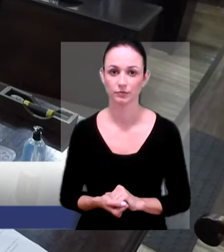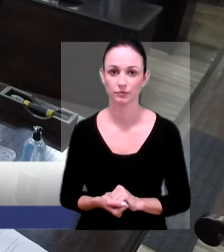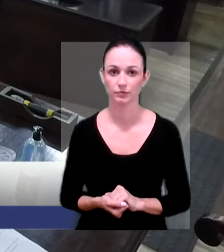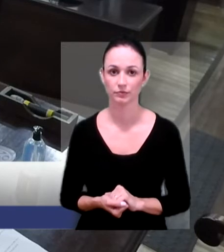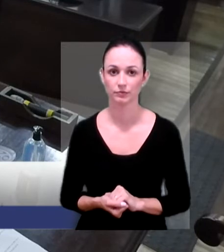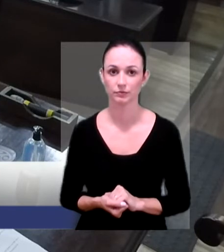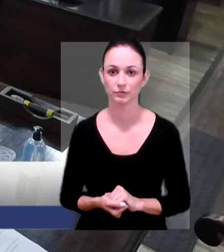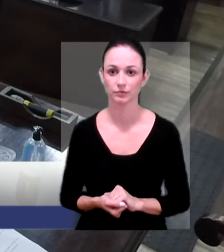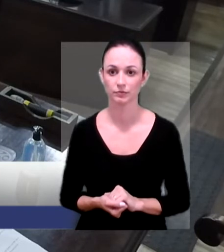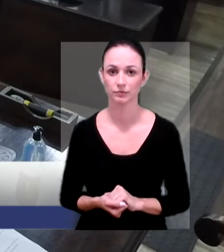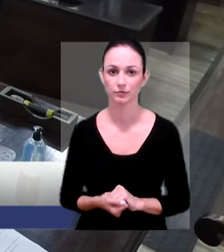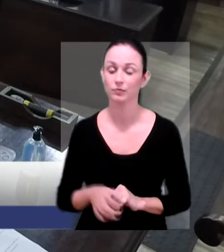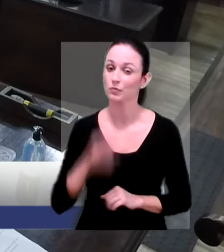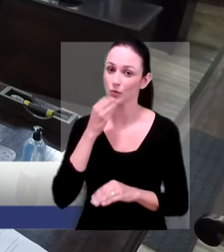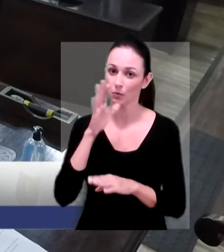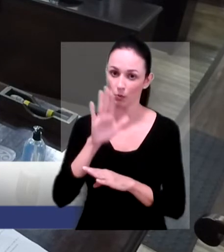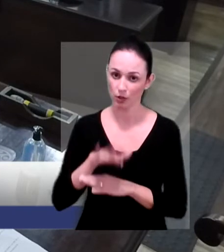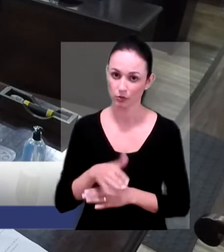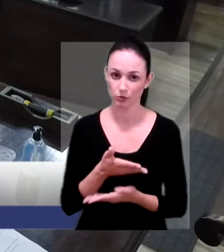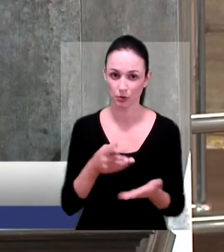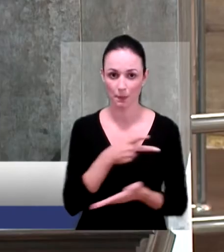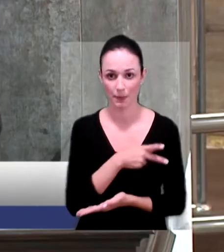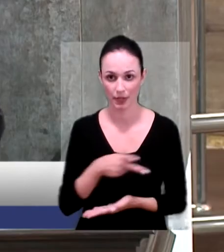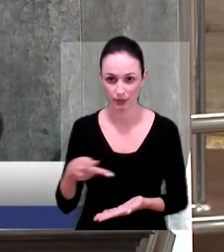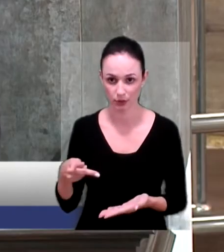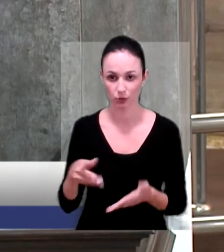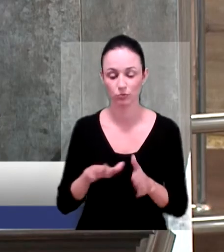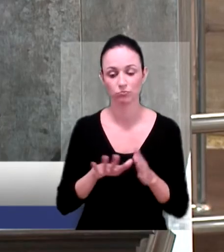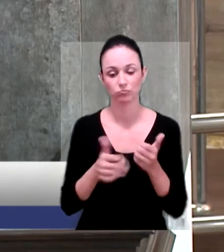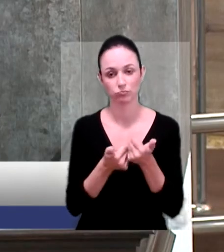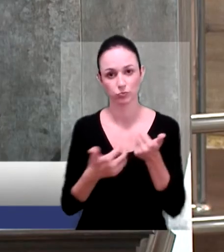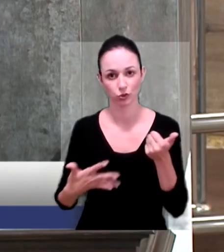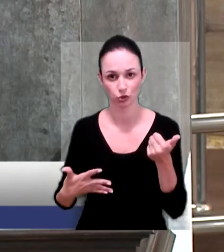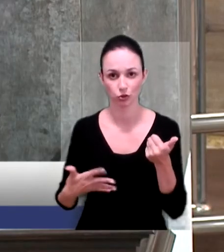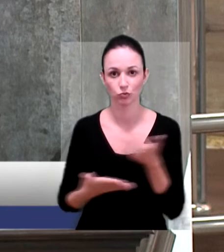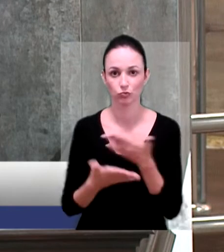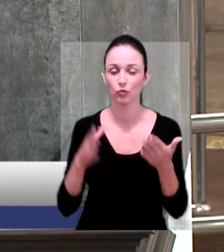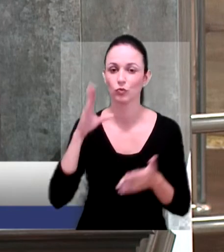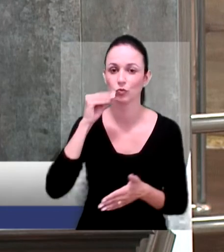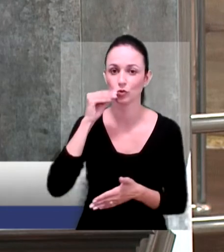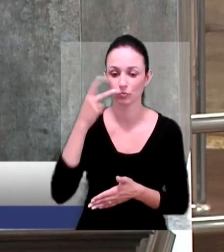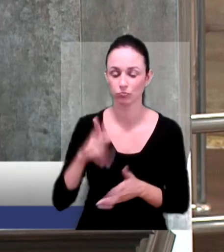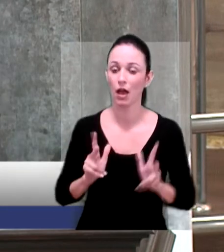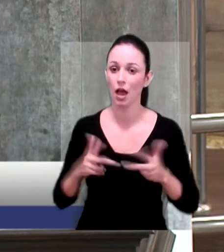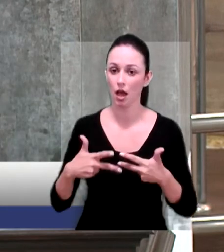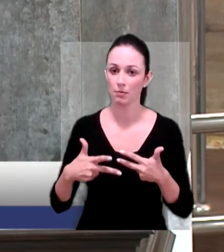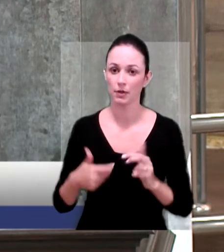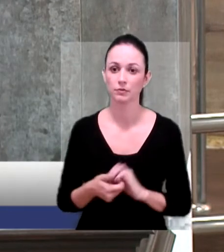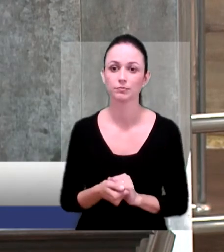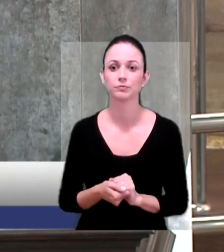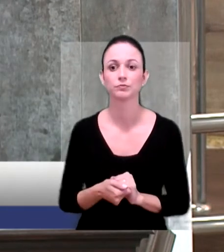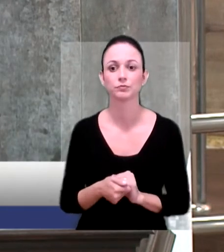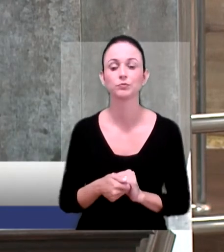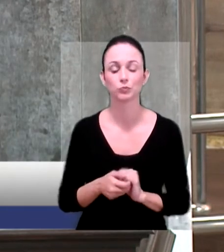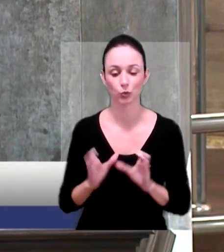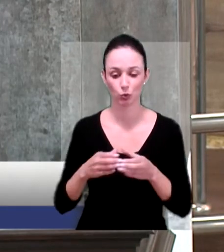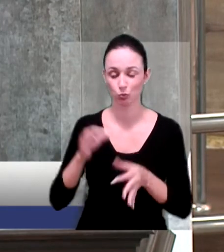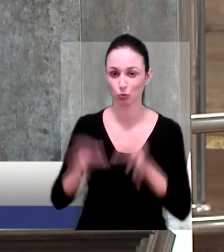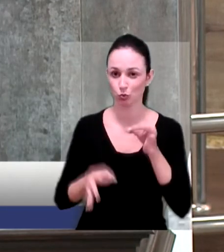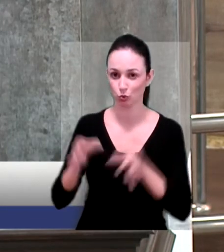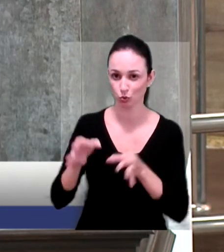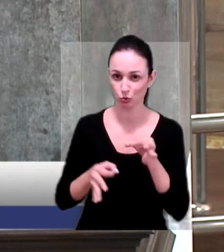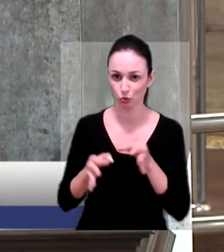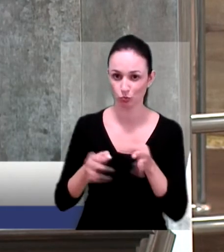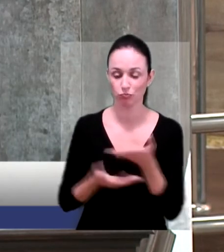Boa tarde, senhor presidente, boa tarde, mesa diretora, a todos os funcionários da Câmara Municipal, corpo jurídico, aos senhores